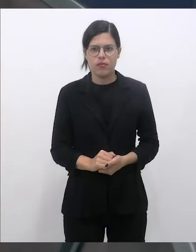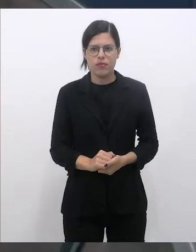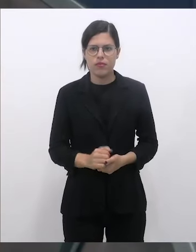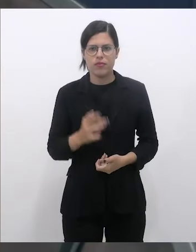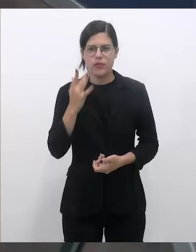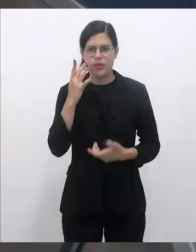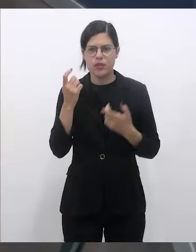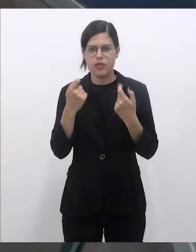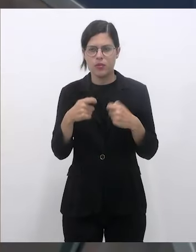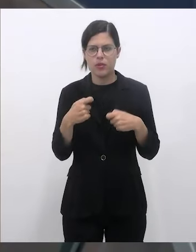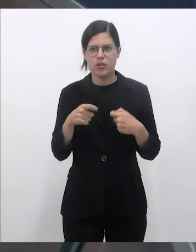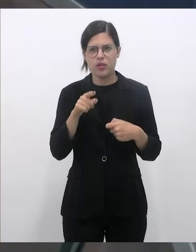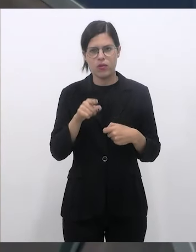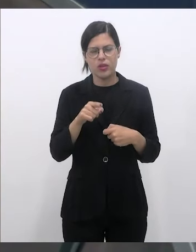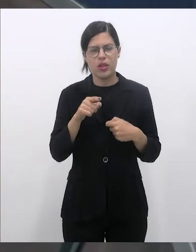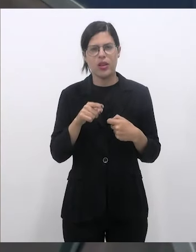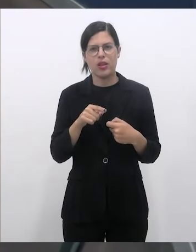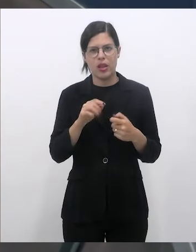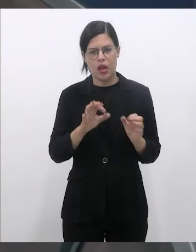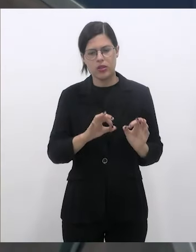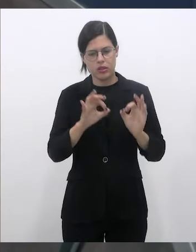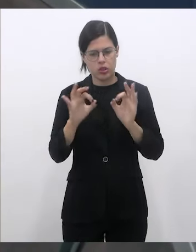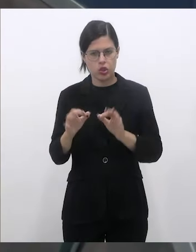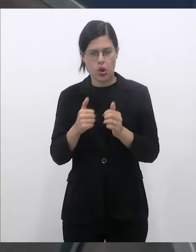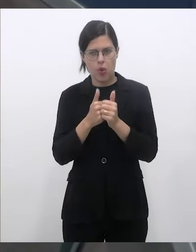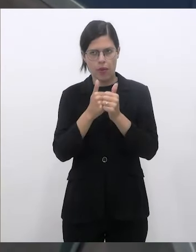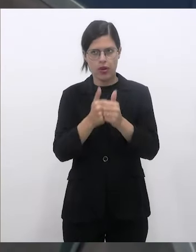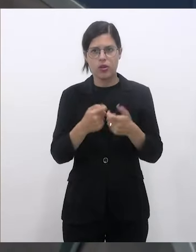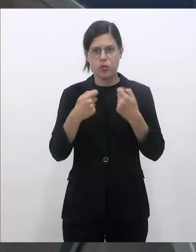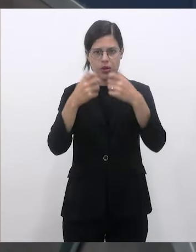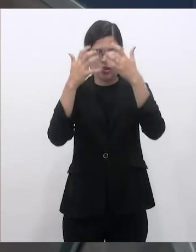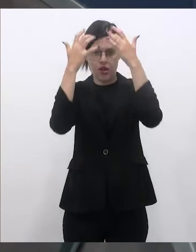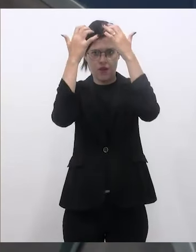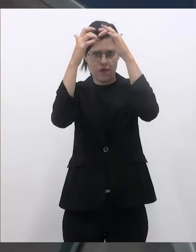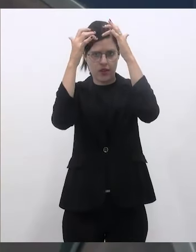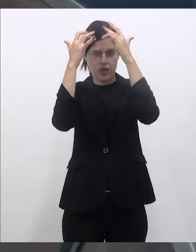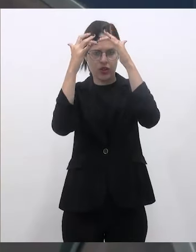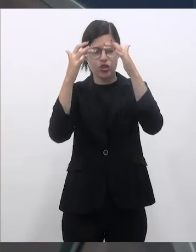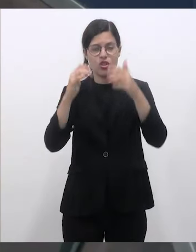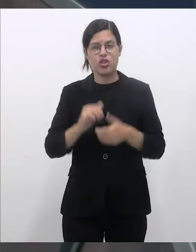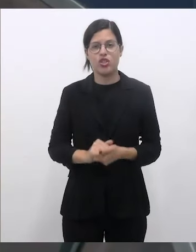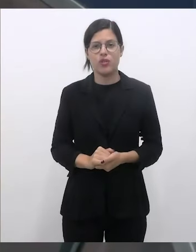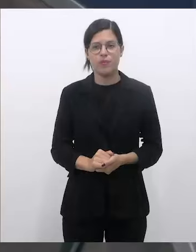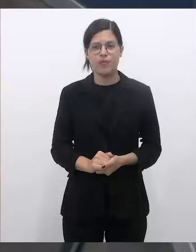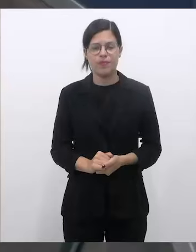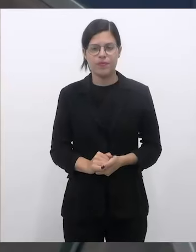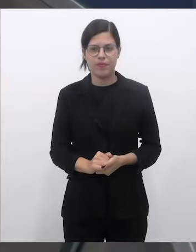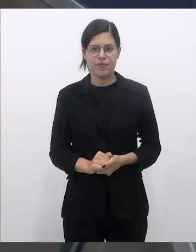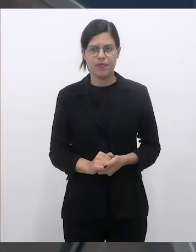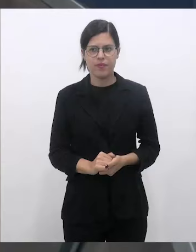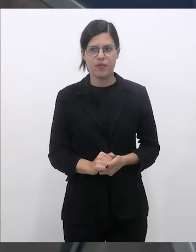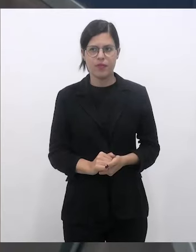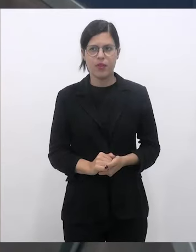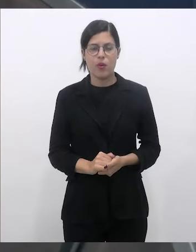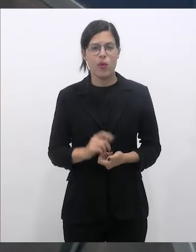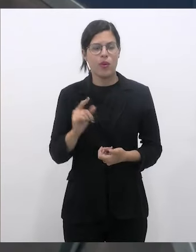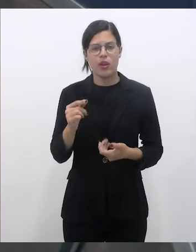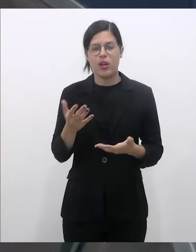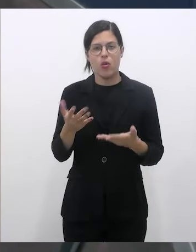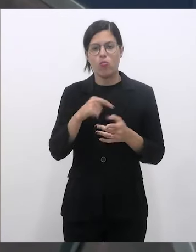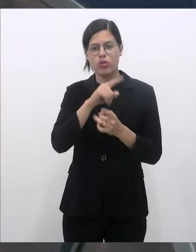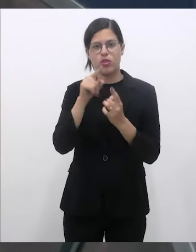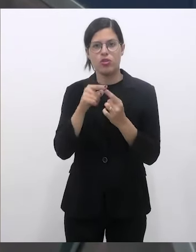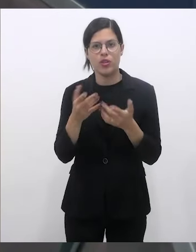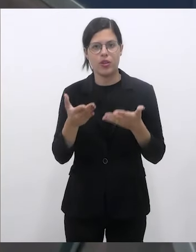Eu acho que a gente precisa, você ouvinte, a gente precisa refletir. refletir para o que efetivamente a gente